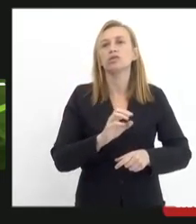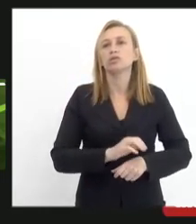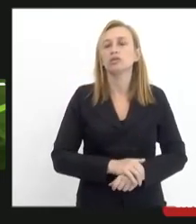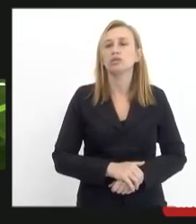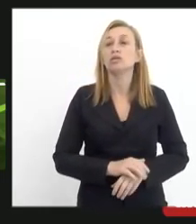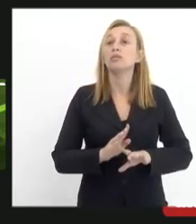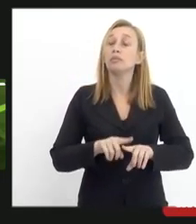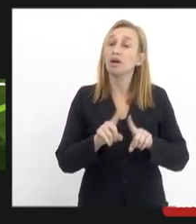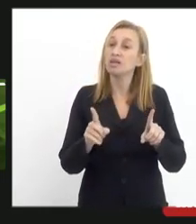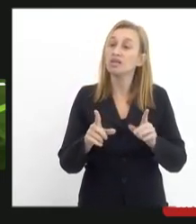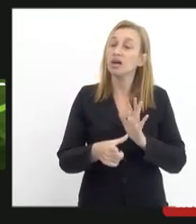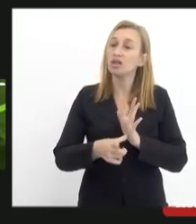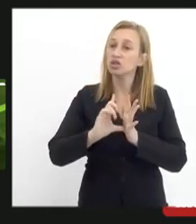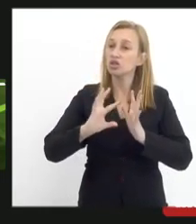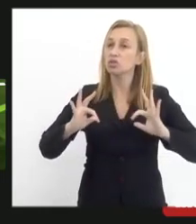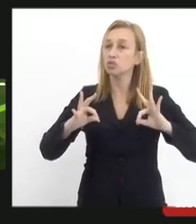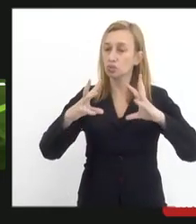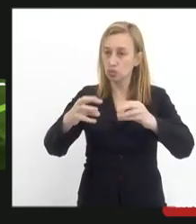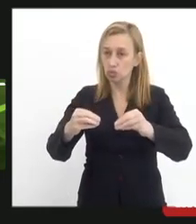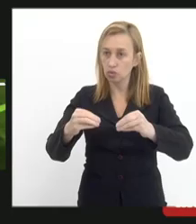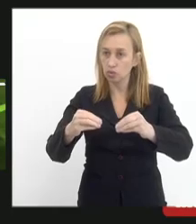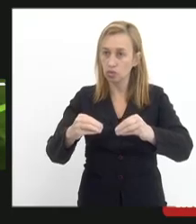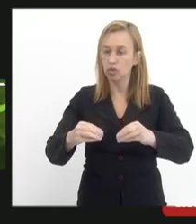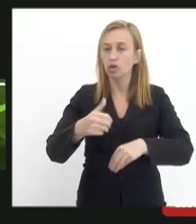anos. Mas antes disso, em